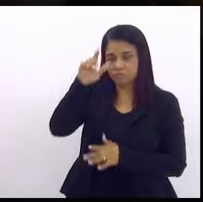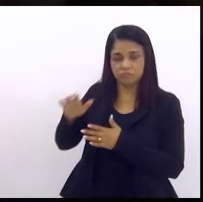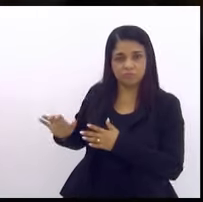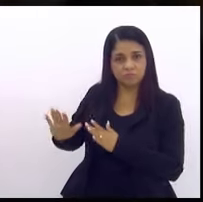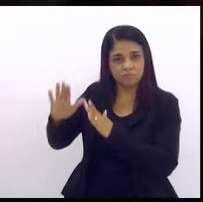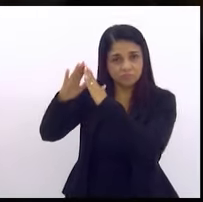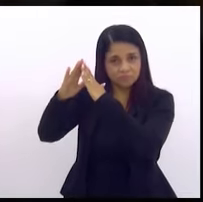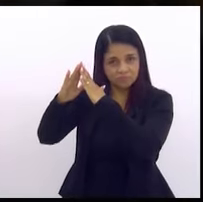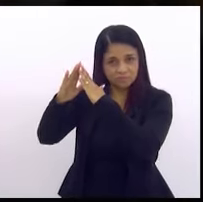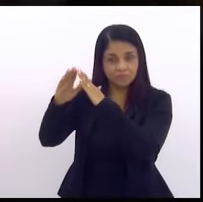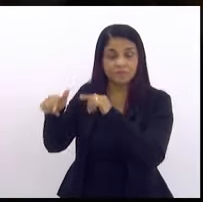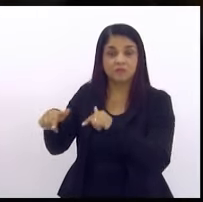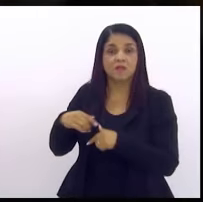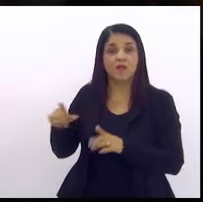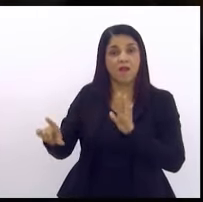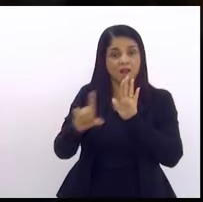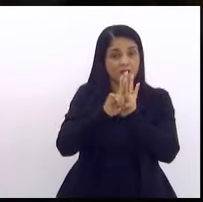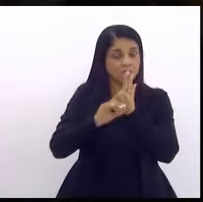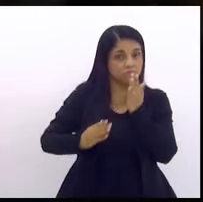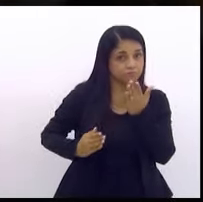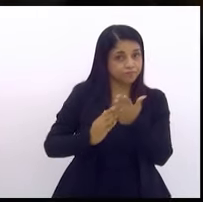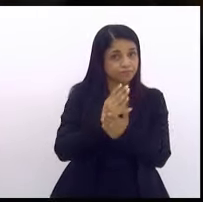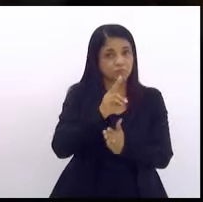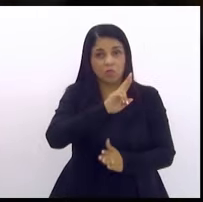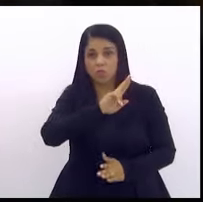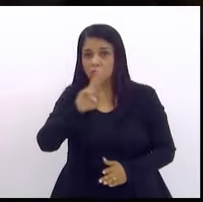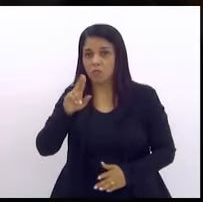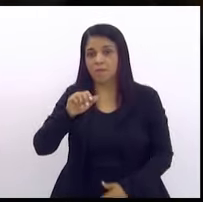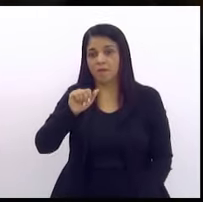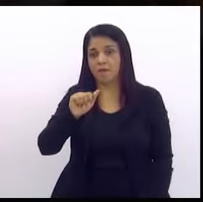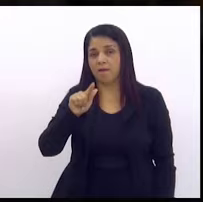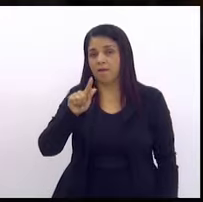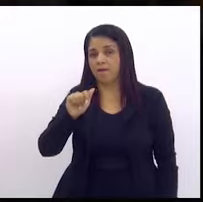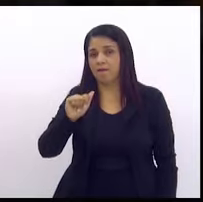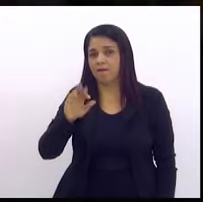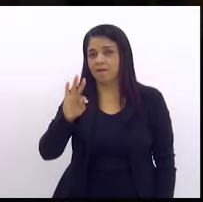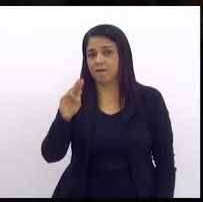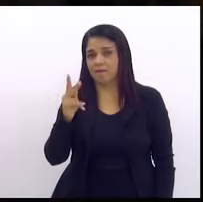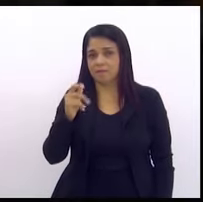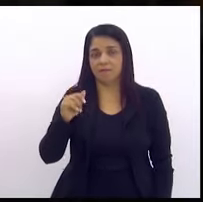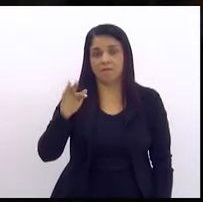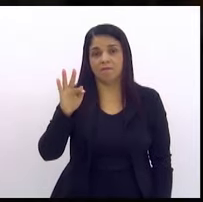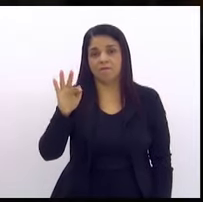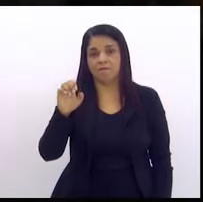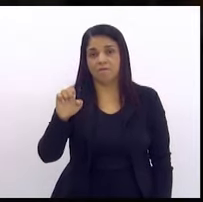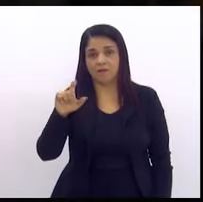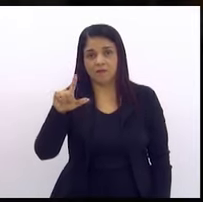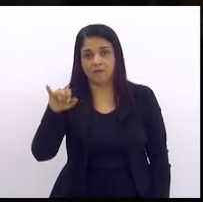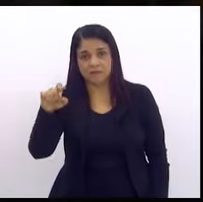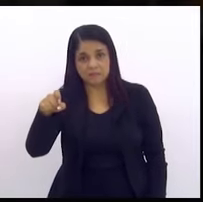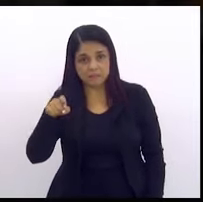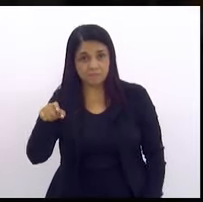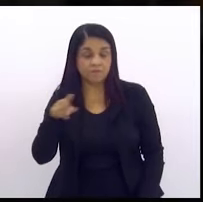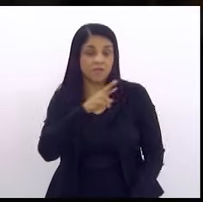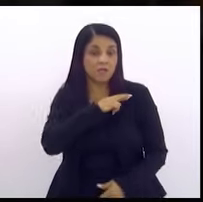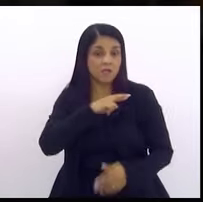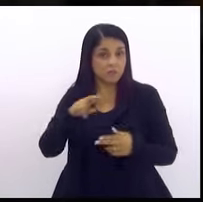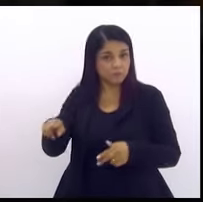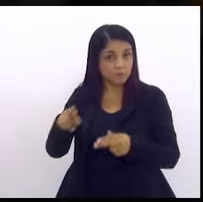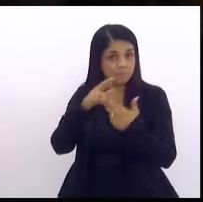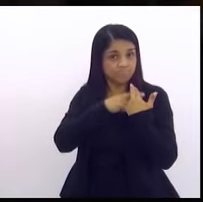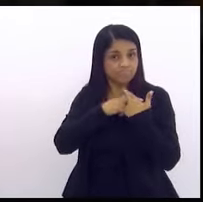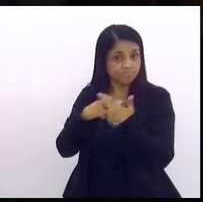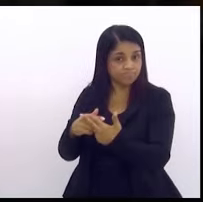lei, nomeamos como Agatha Félix e trazemos a responsabilidade, inclusive, de ser implementada em